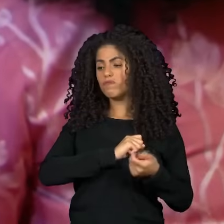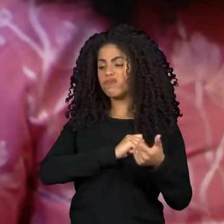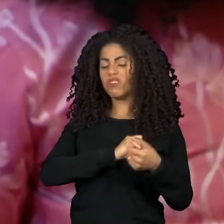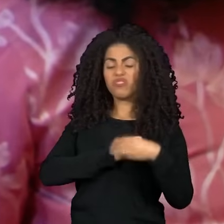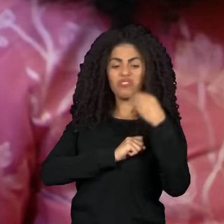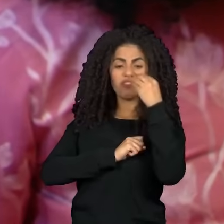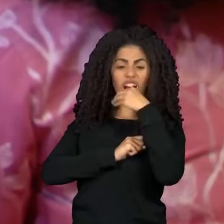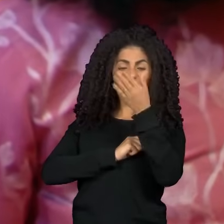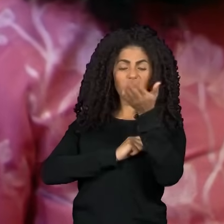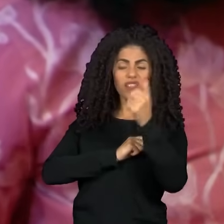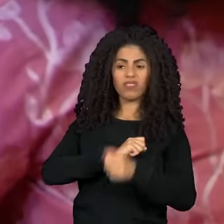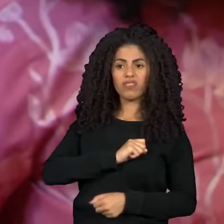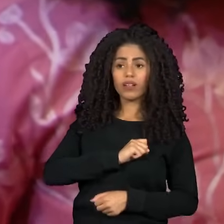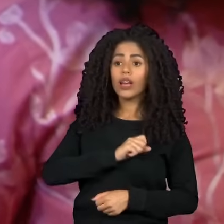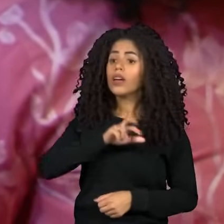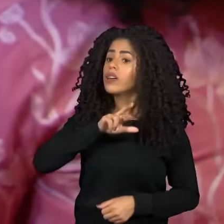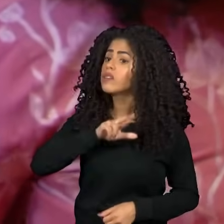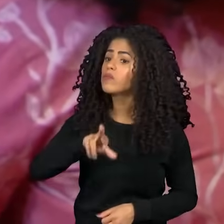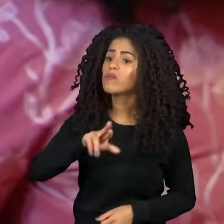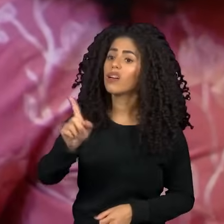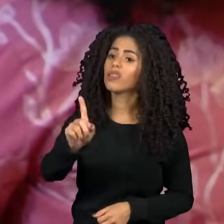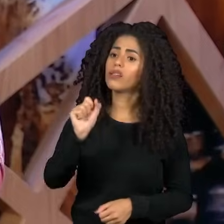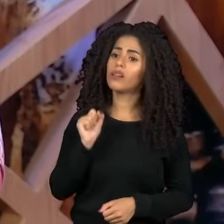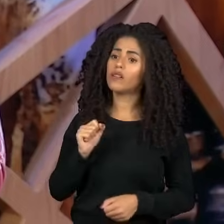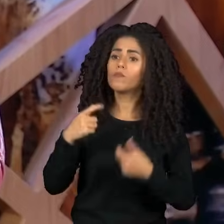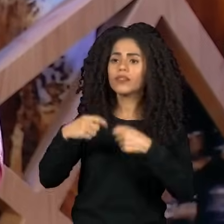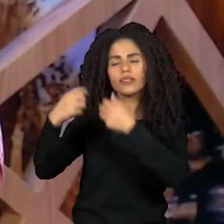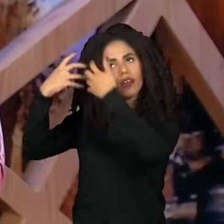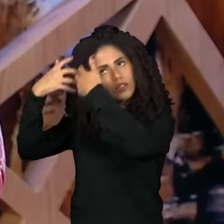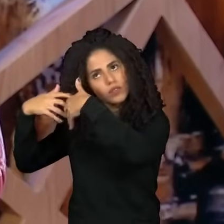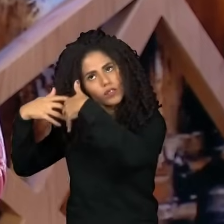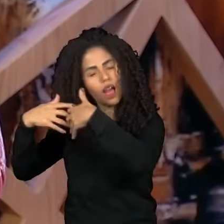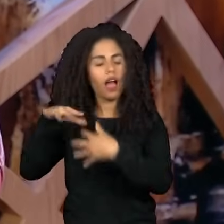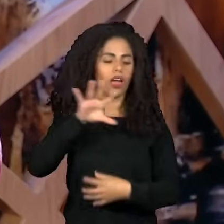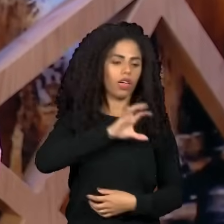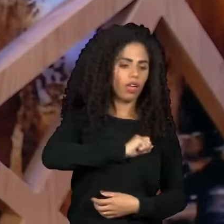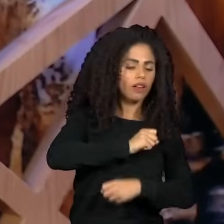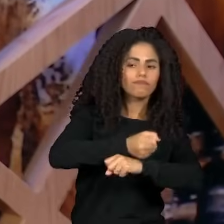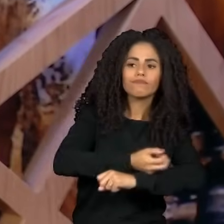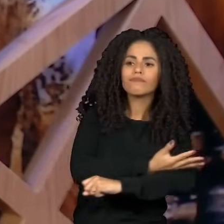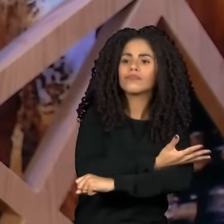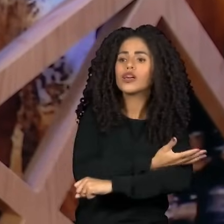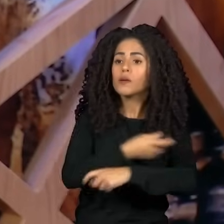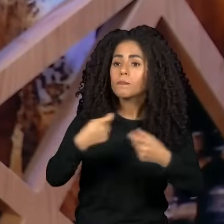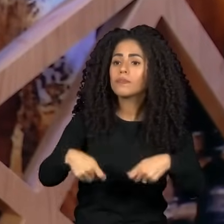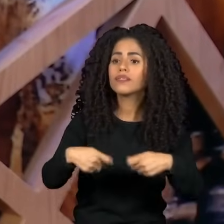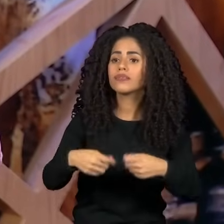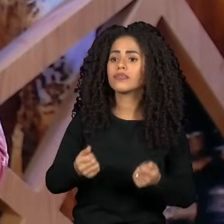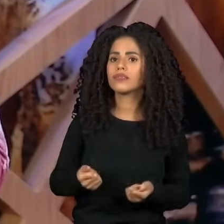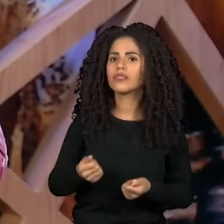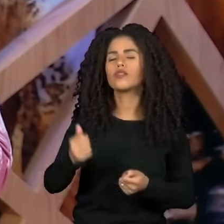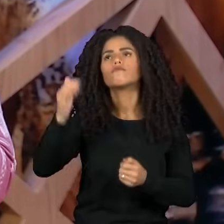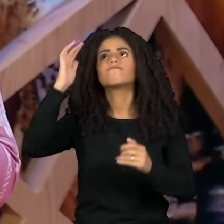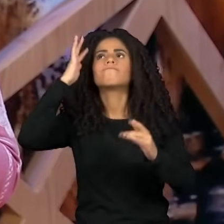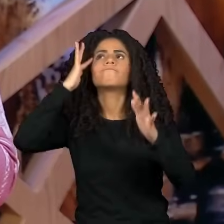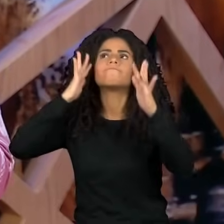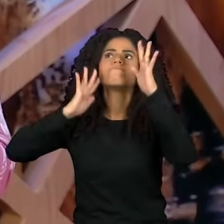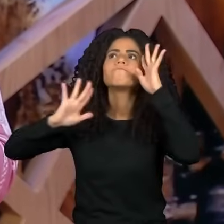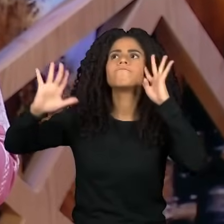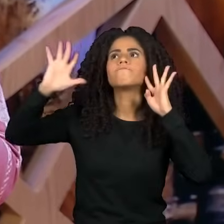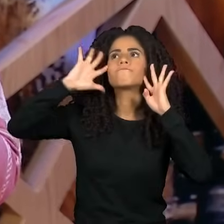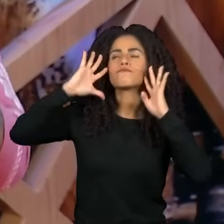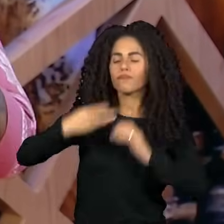é uma despotência, você também enfraquece, né, essa ideia da razão. Quando, na verdade, refletir sobre a